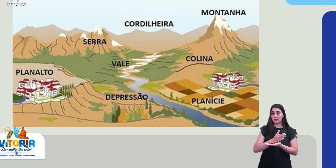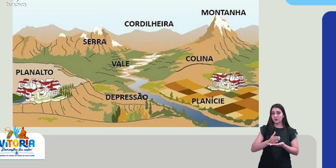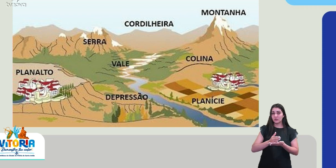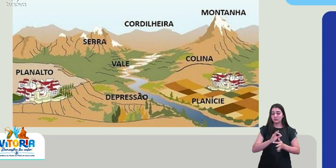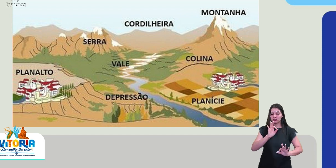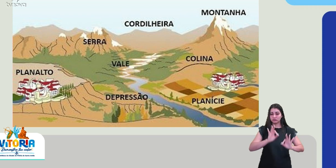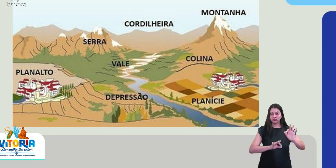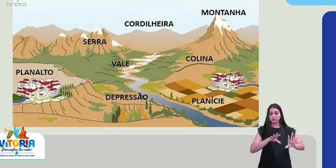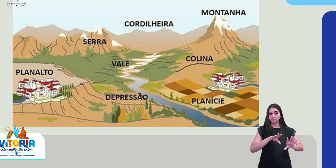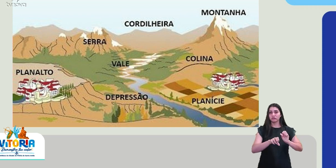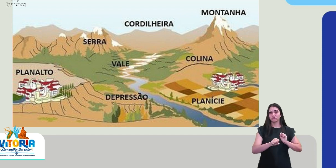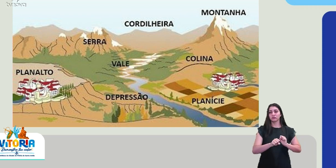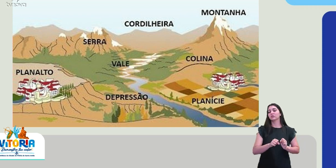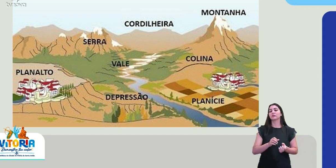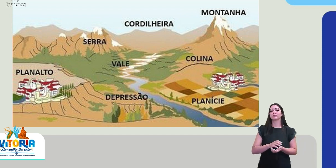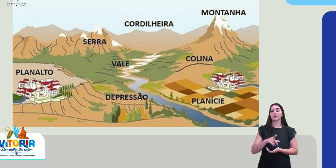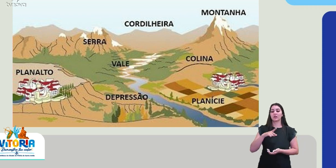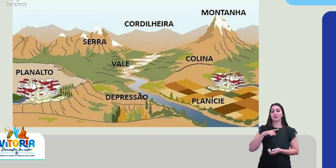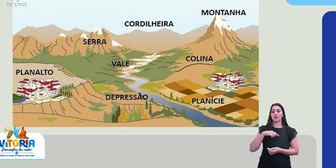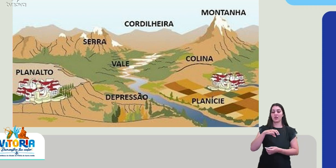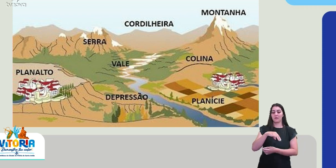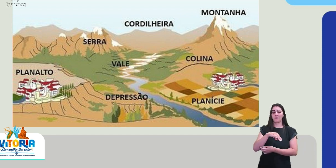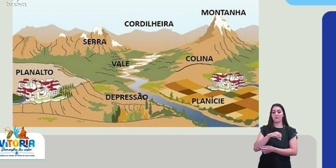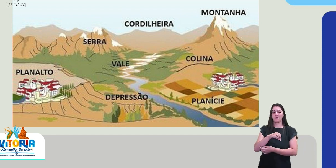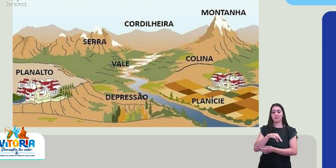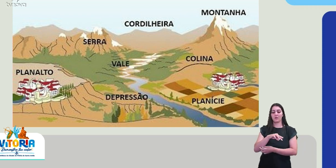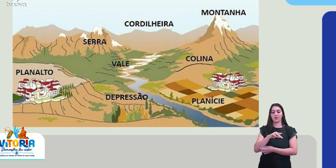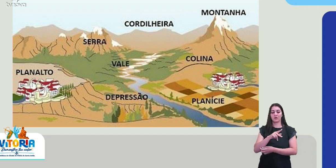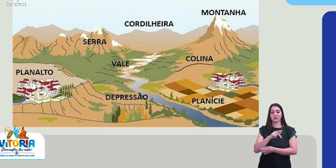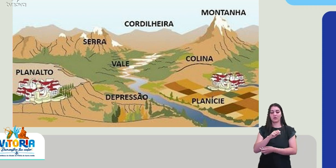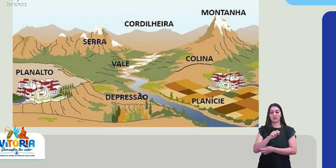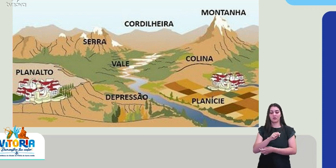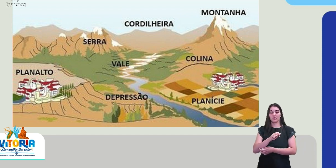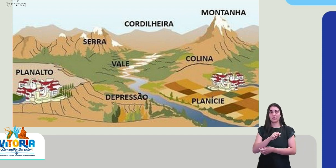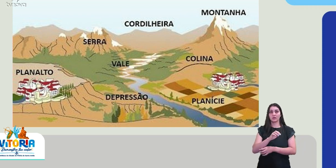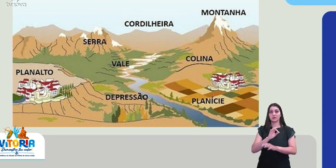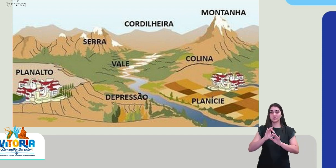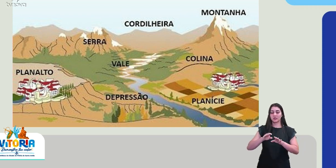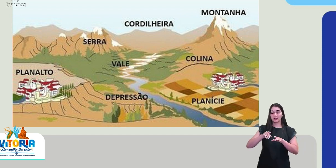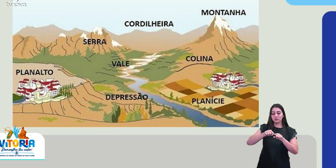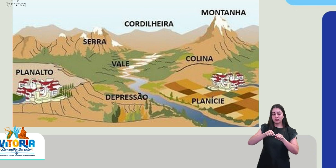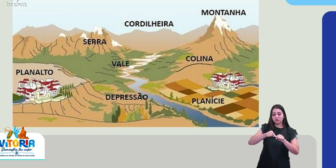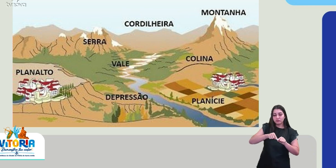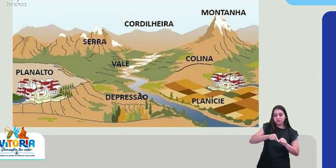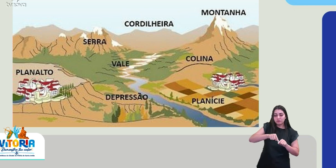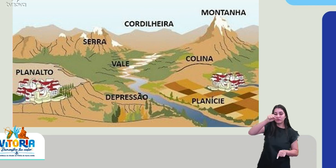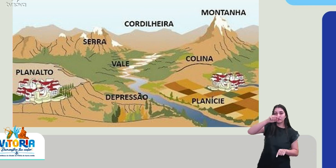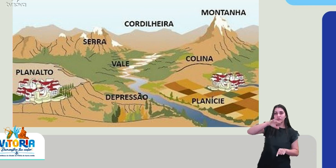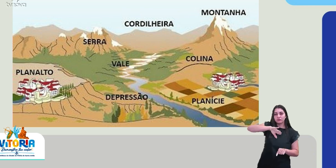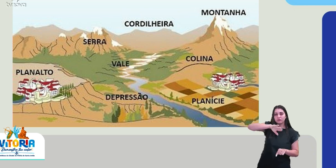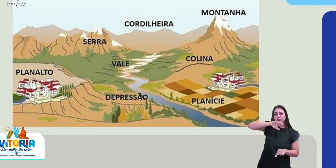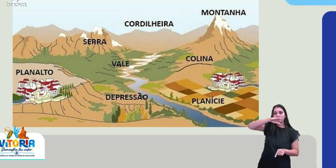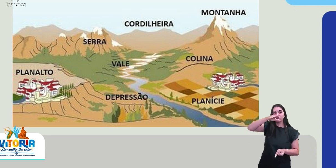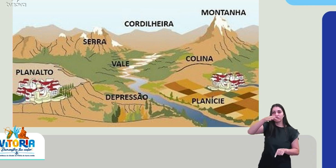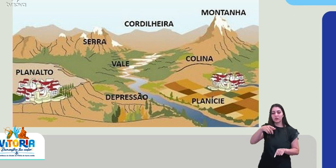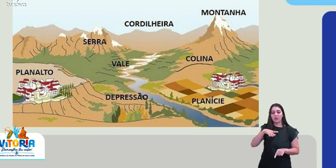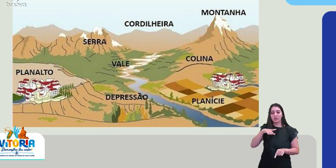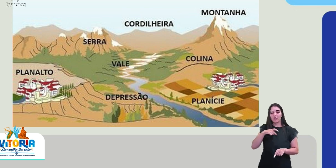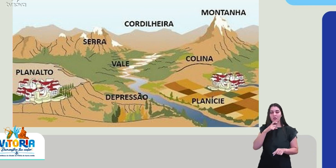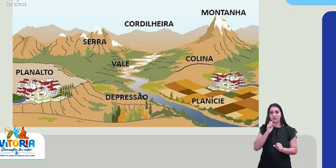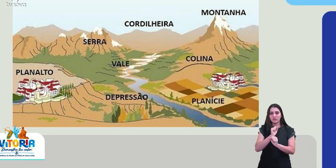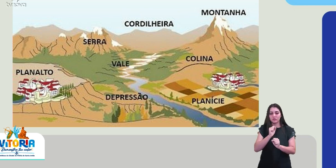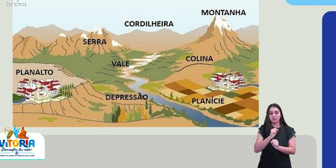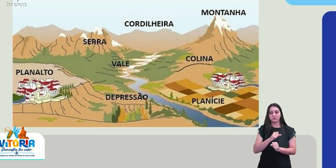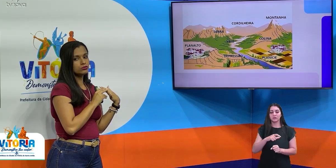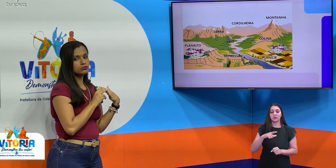formações de alguns relevos. Eu tenho montanha, certo? Lá em cima, naquele picozinho ali com gelo. Olha aqui do outro lado,